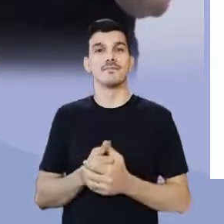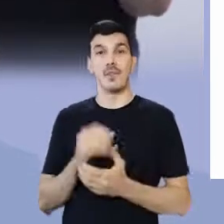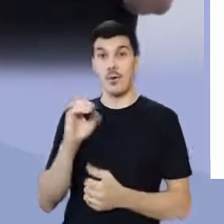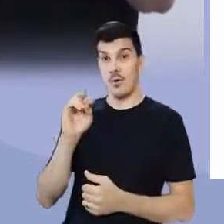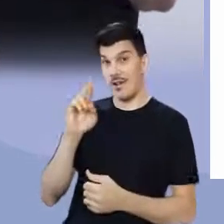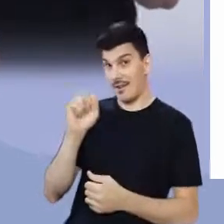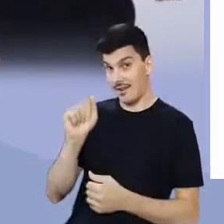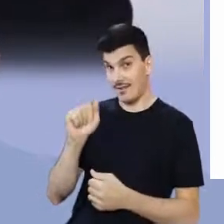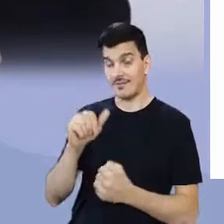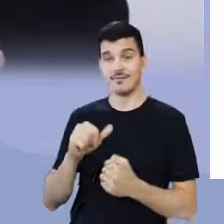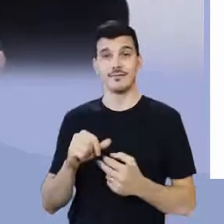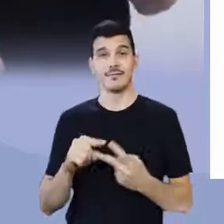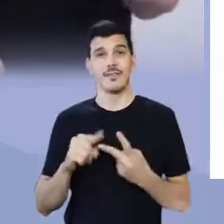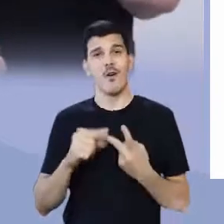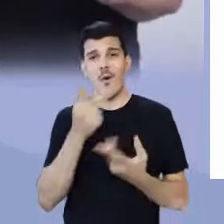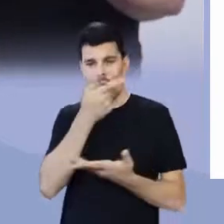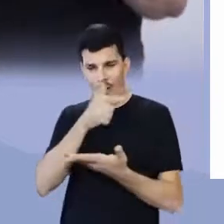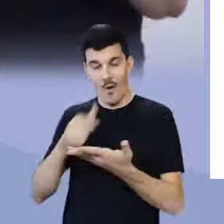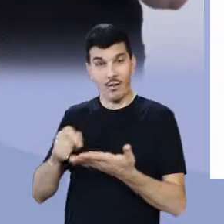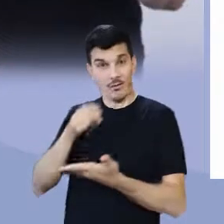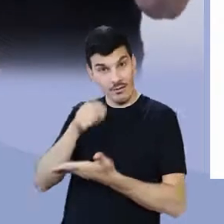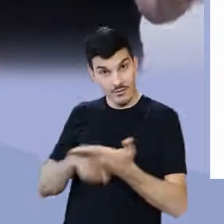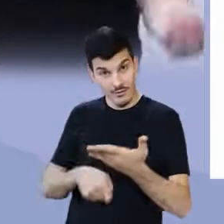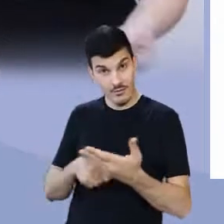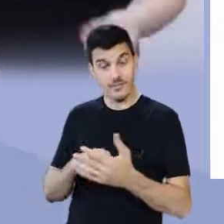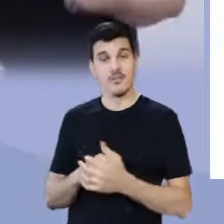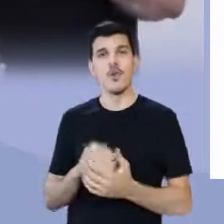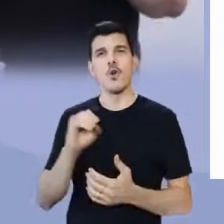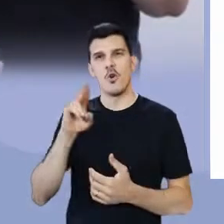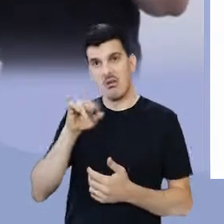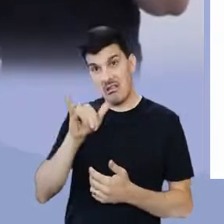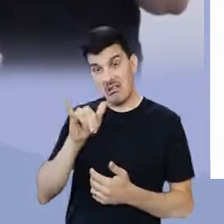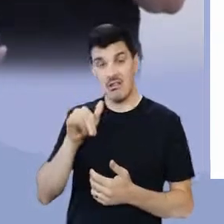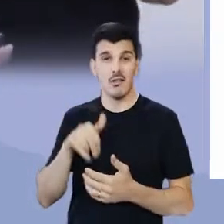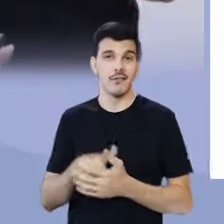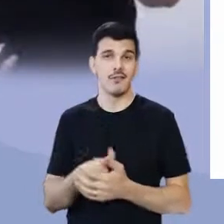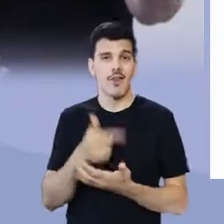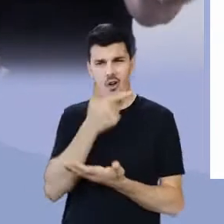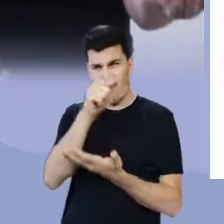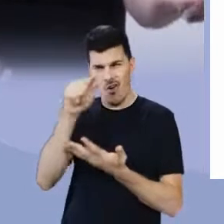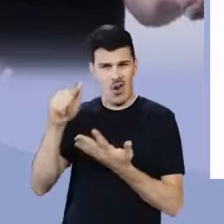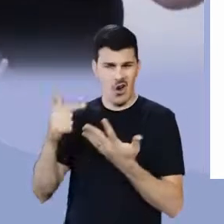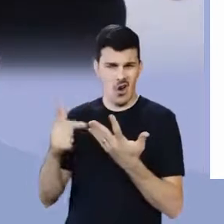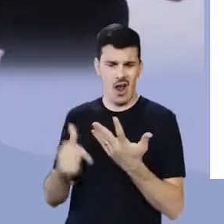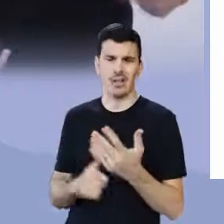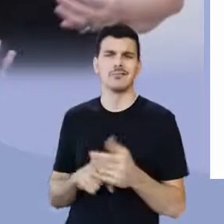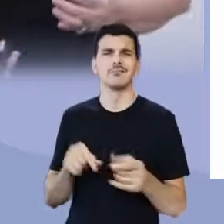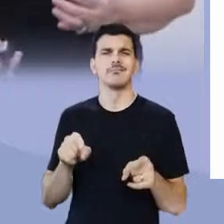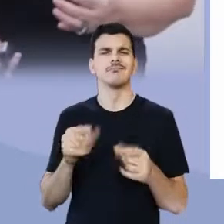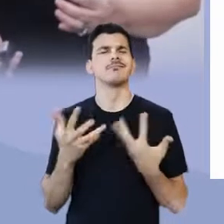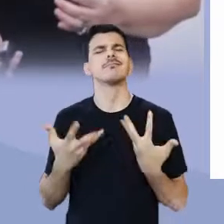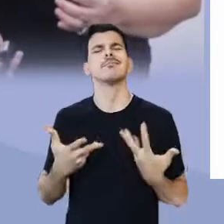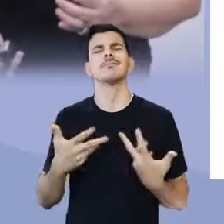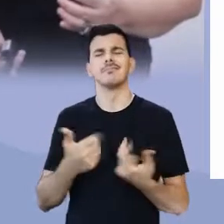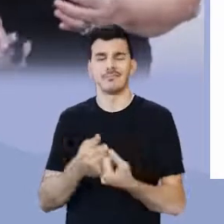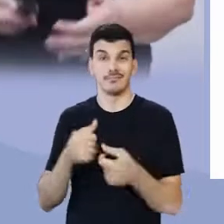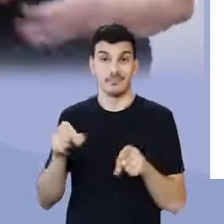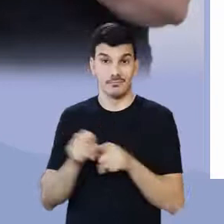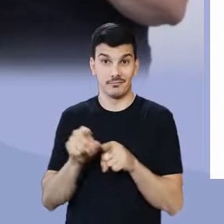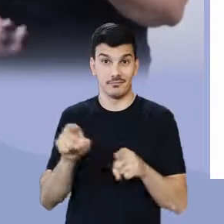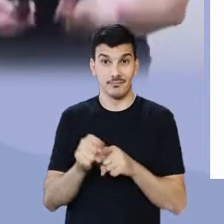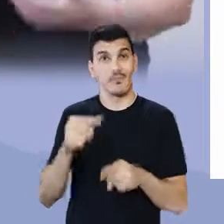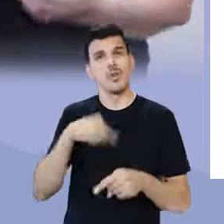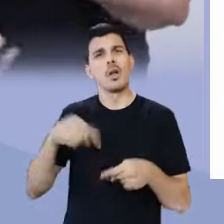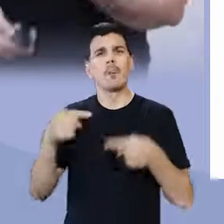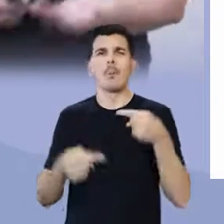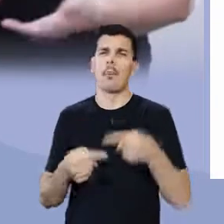Cora, quanto os outros autores, Carlos Eitoconi e outros autores magníficos que